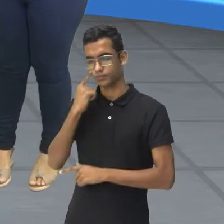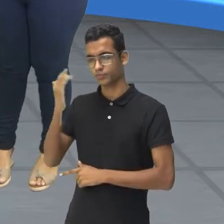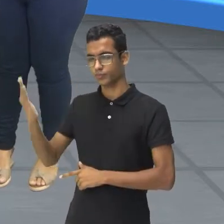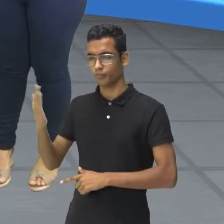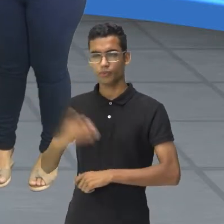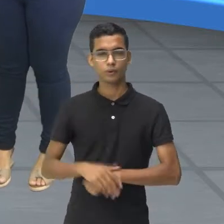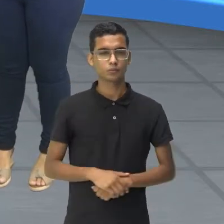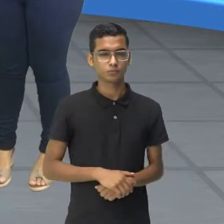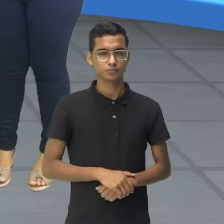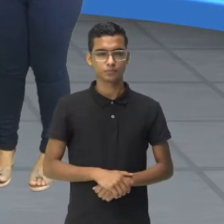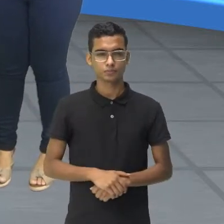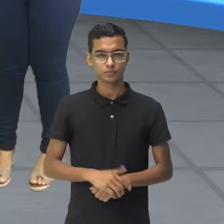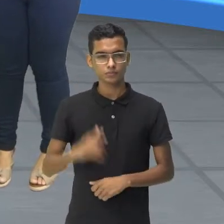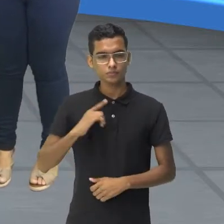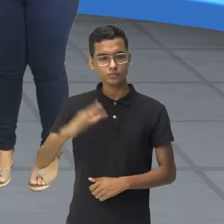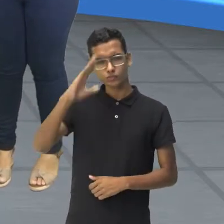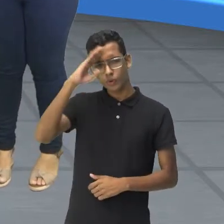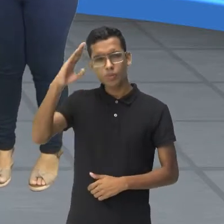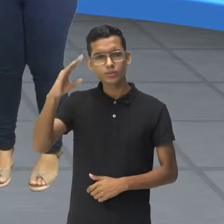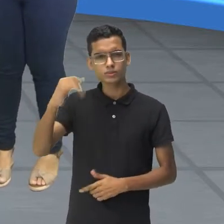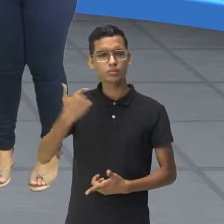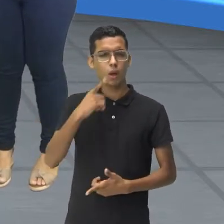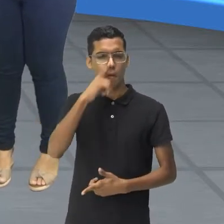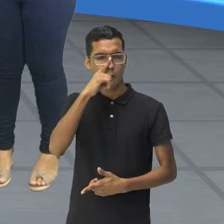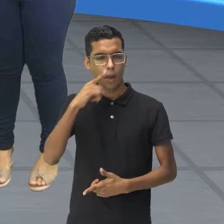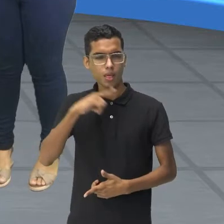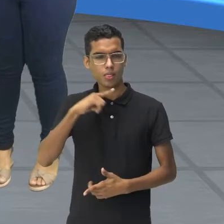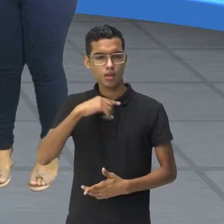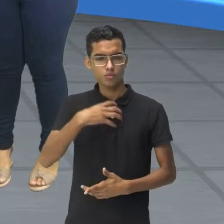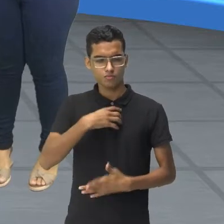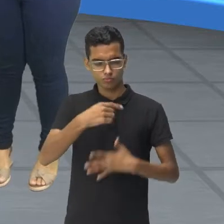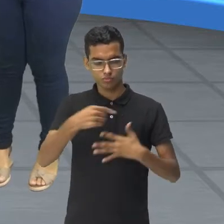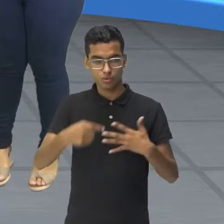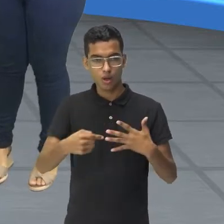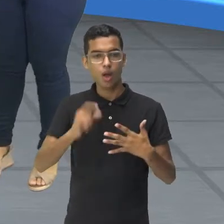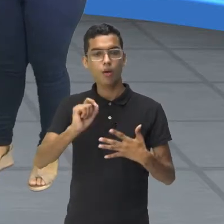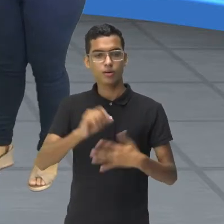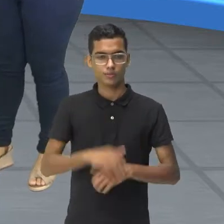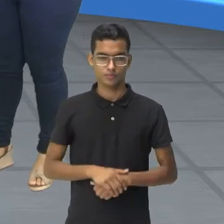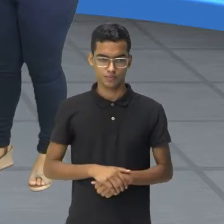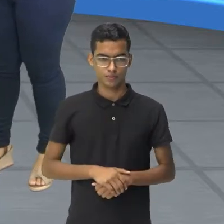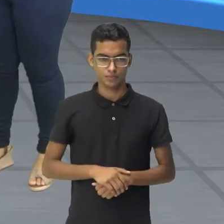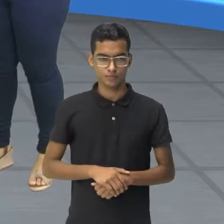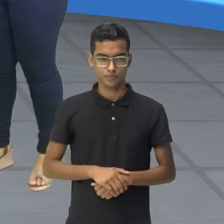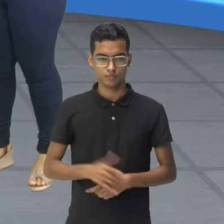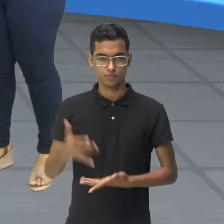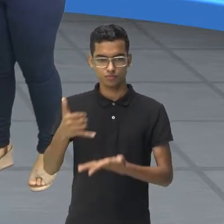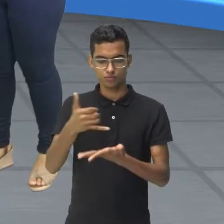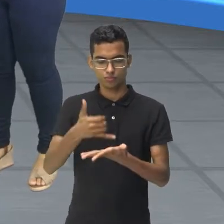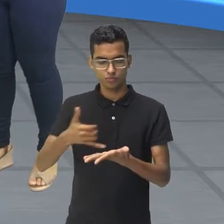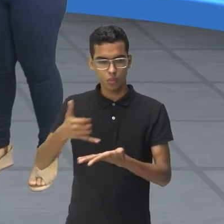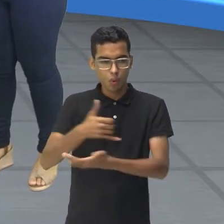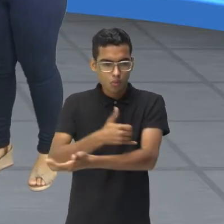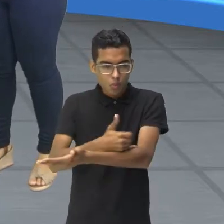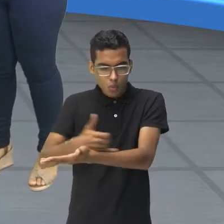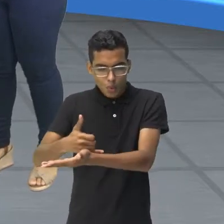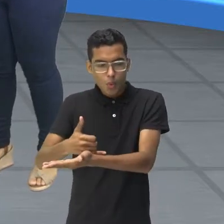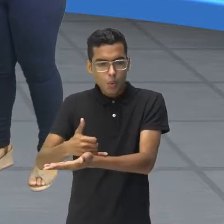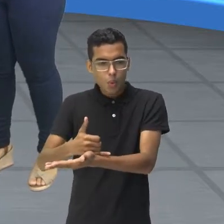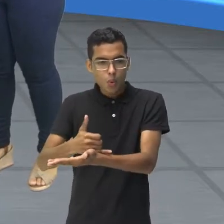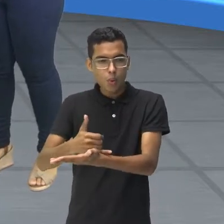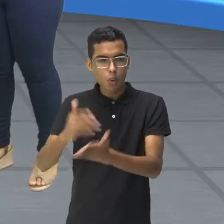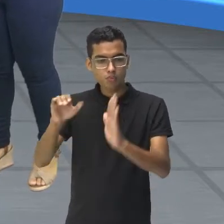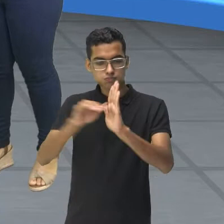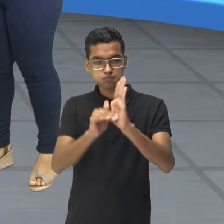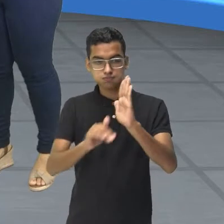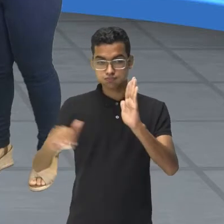Olha só, os principais fatores de risco para hipertensão arterial são colesterol alto,